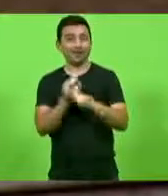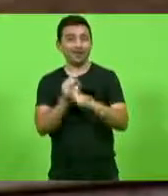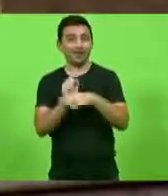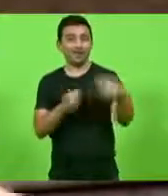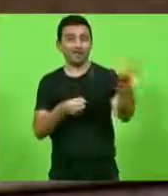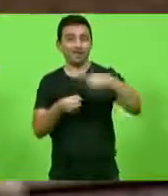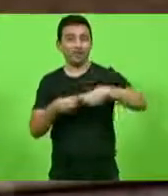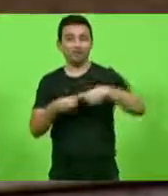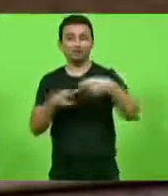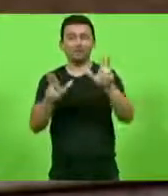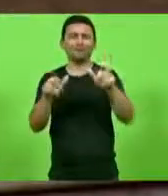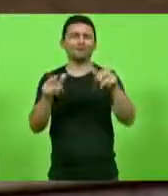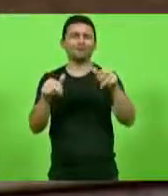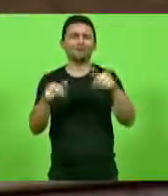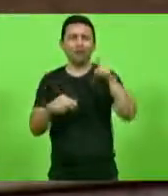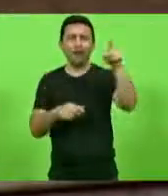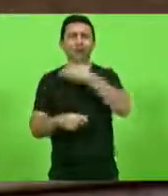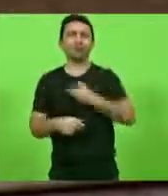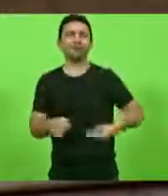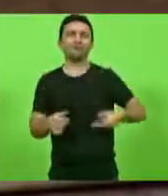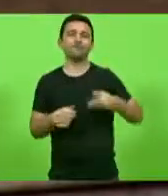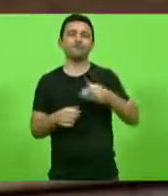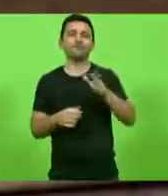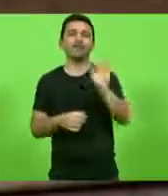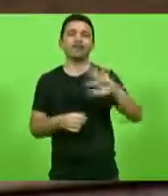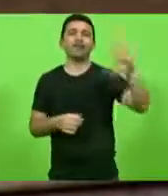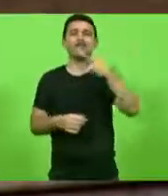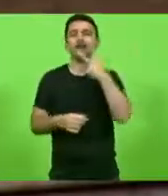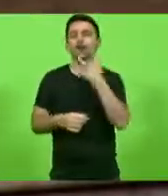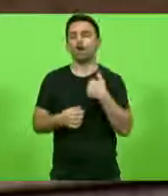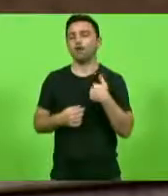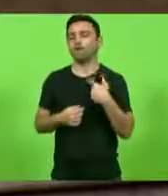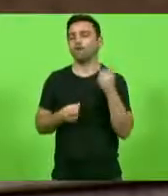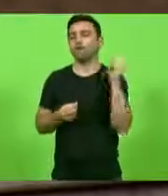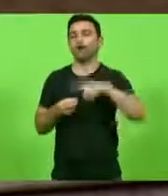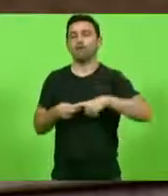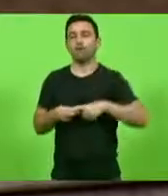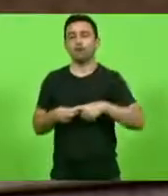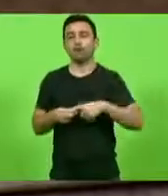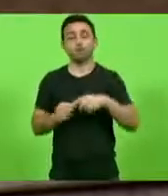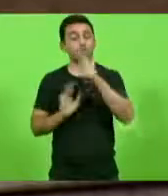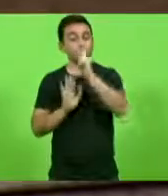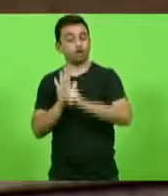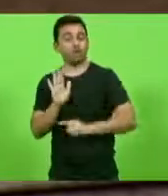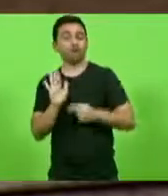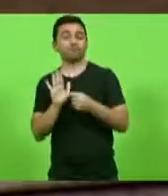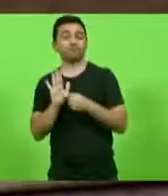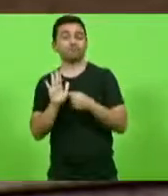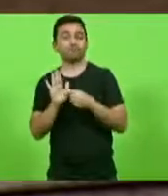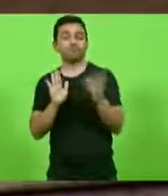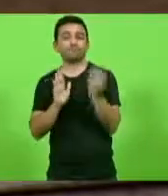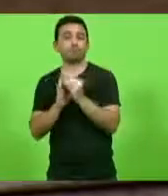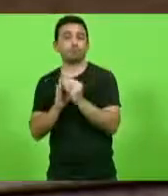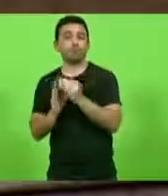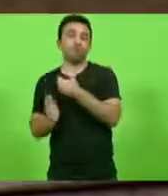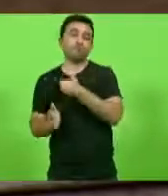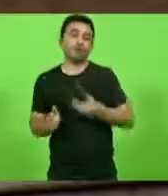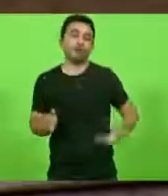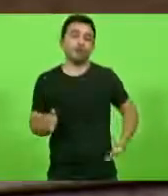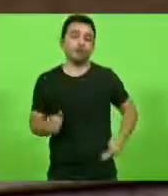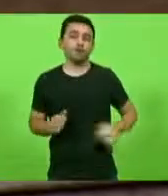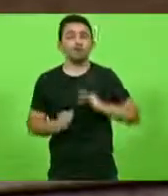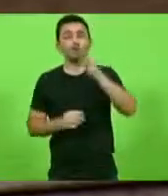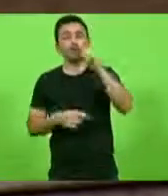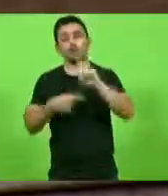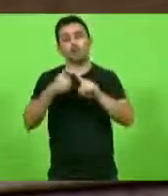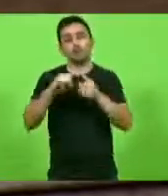algum dia, que a União vai olhar para a gente e vai dizer, vou devolver, não. Porque o que está no projeto é que, olha, quando o governo for fazer uma